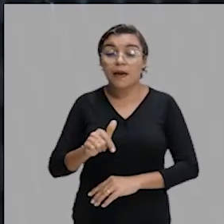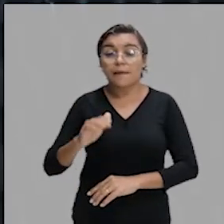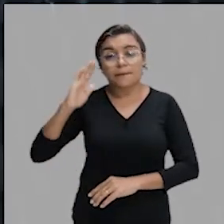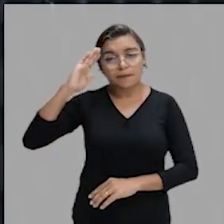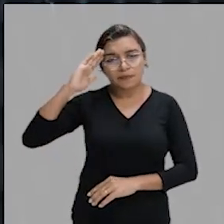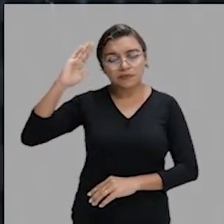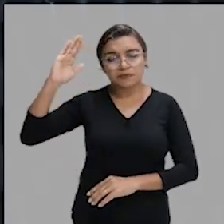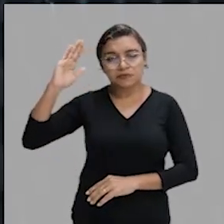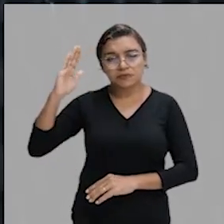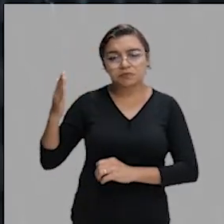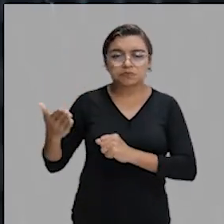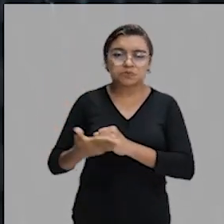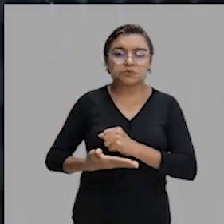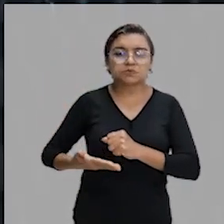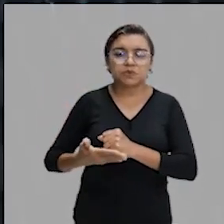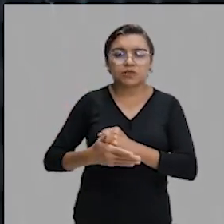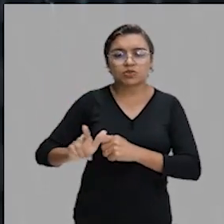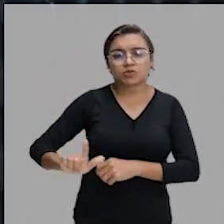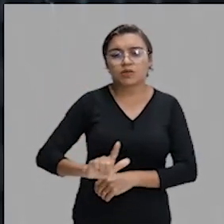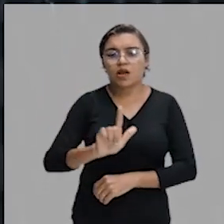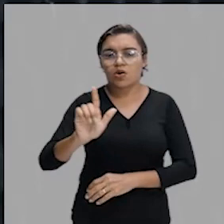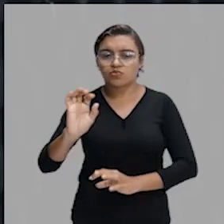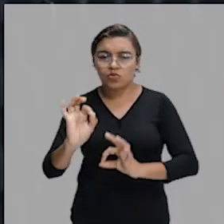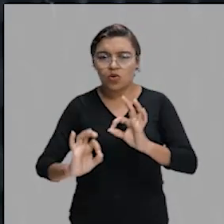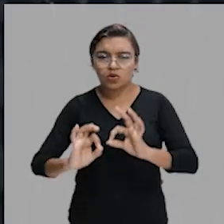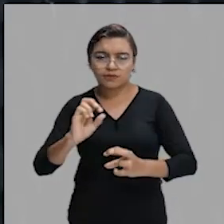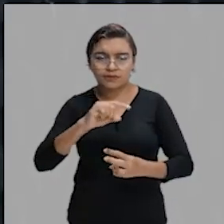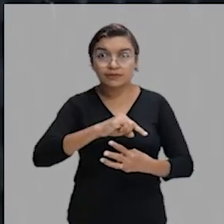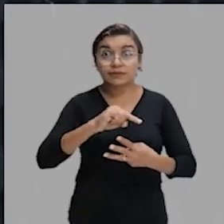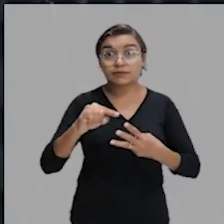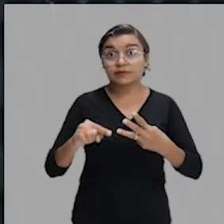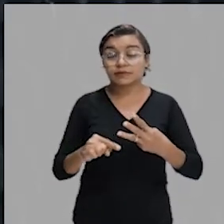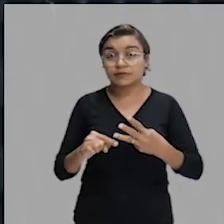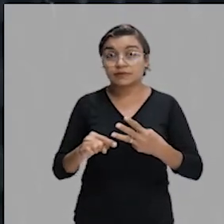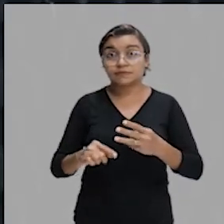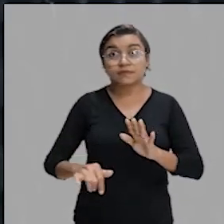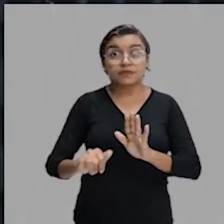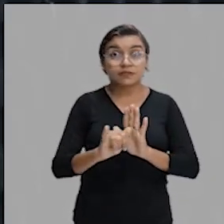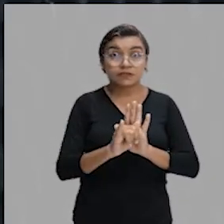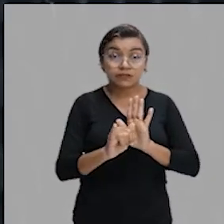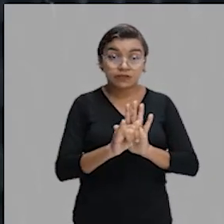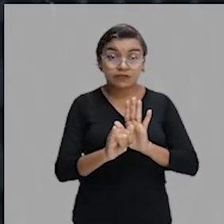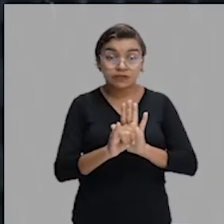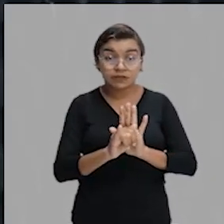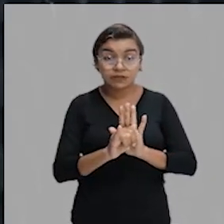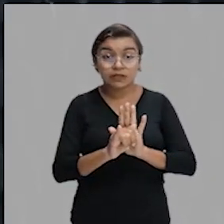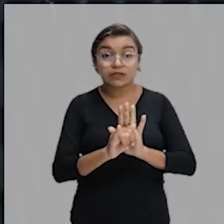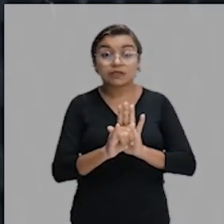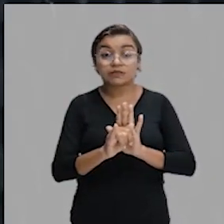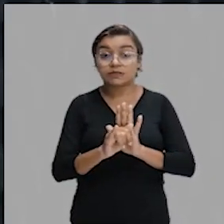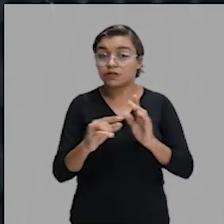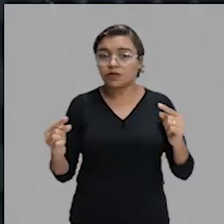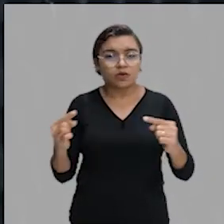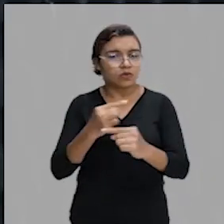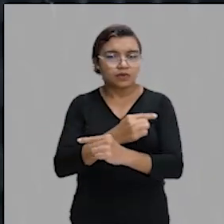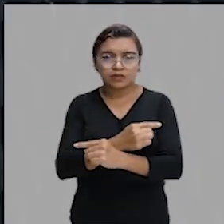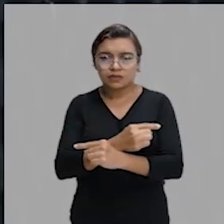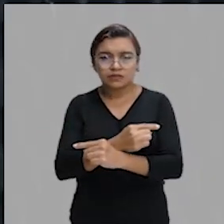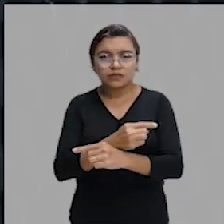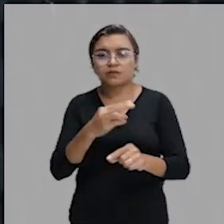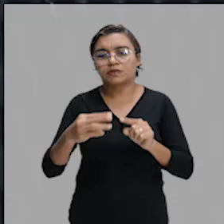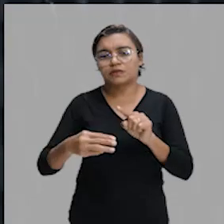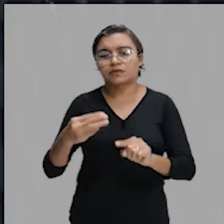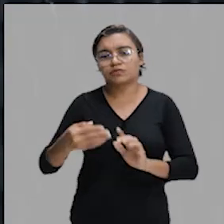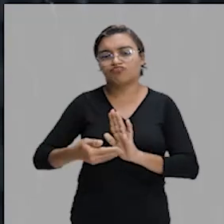da lógica, estes princípios organizados em 3 blocos. Identidade, não contradição, terceiro excluído, correto?